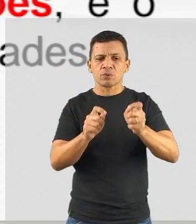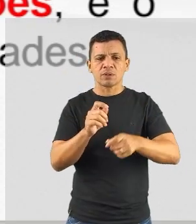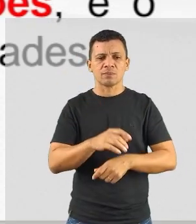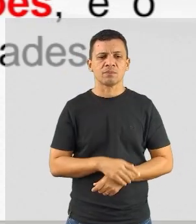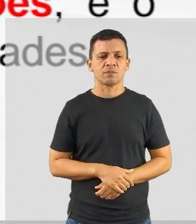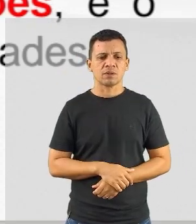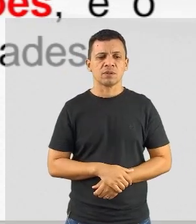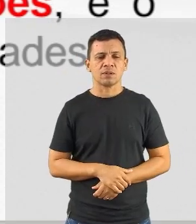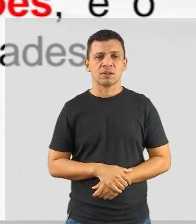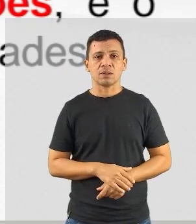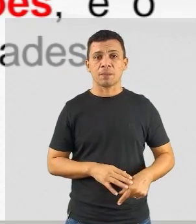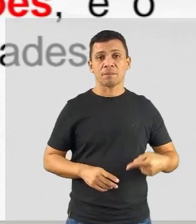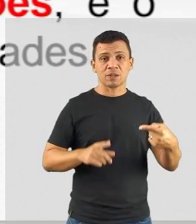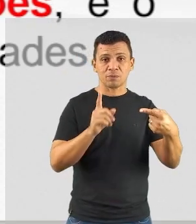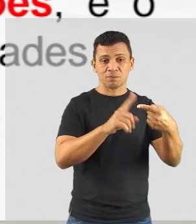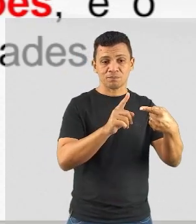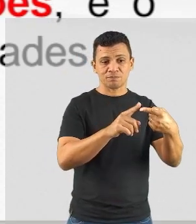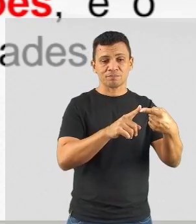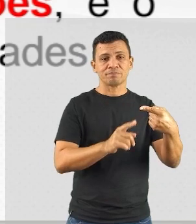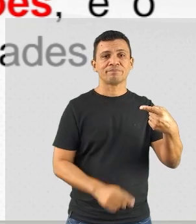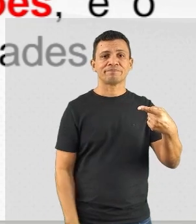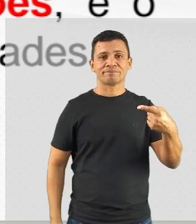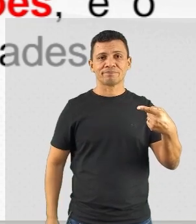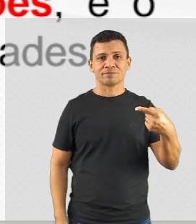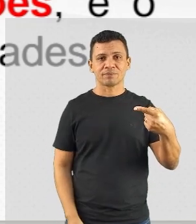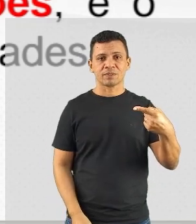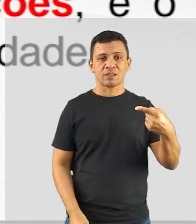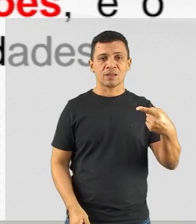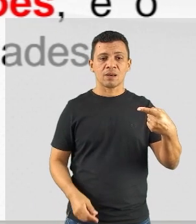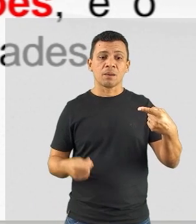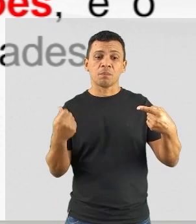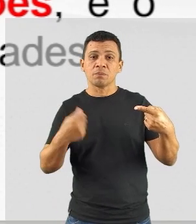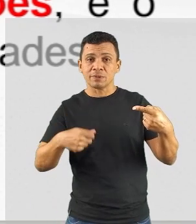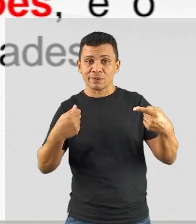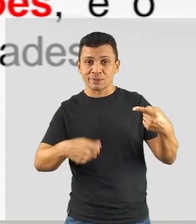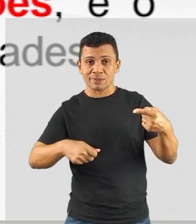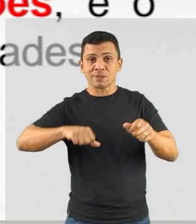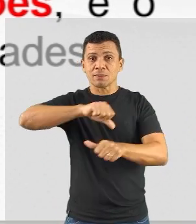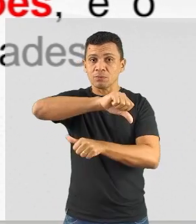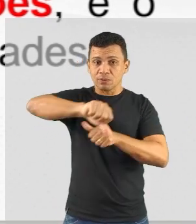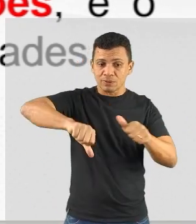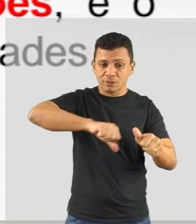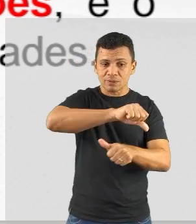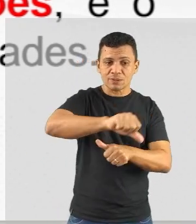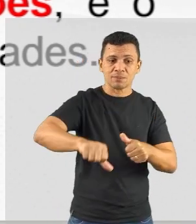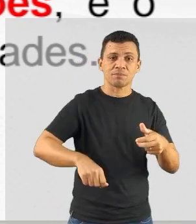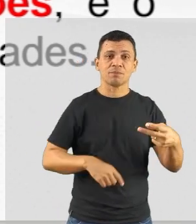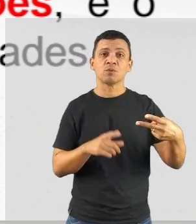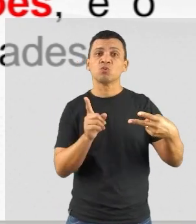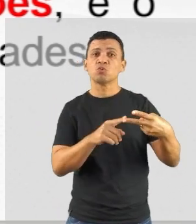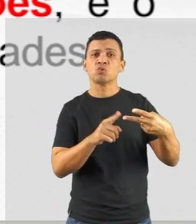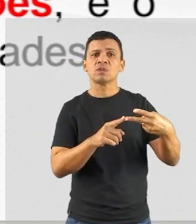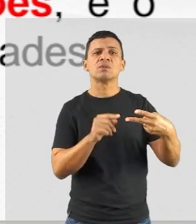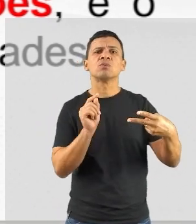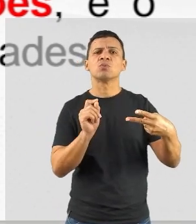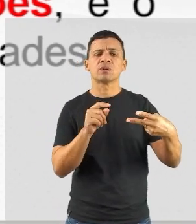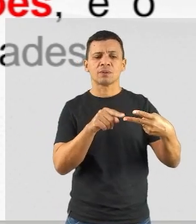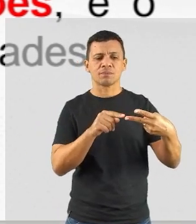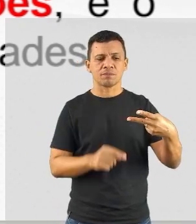tem? A gente tem no primeiro parágrafo, no primeiro período, a necessidade de mudanças. No segundo, o que é que a gente